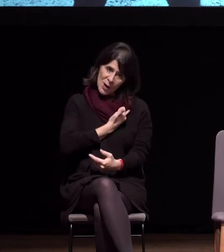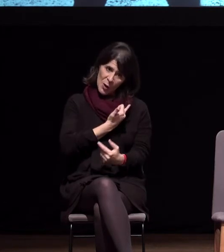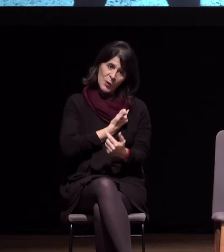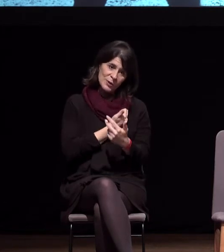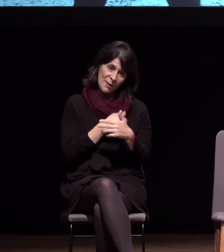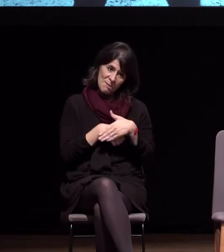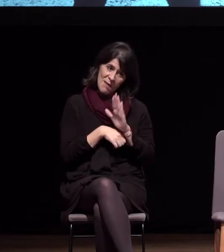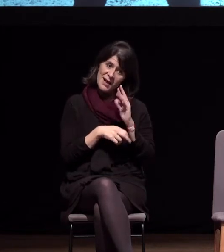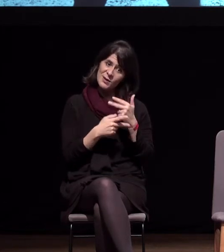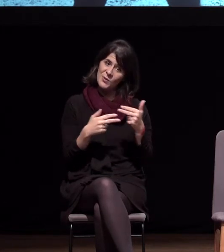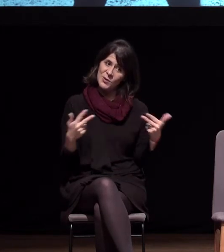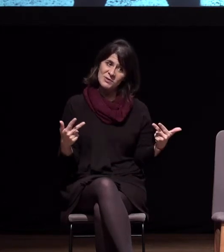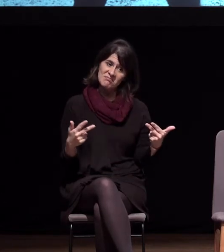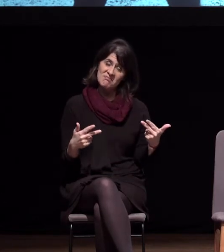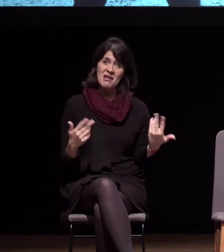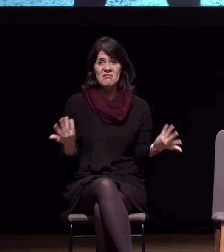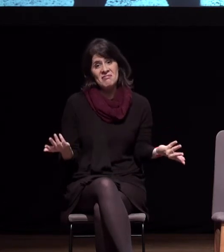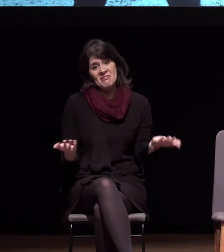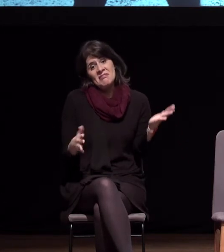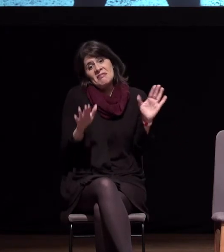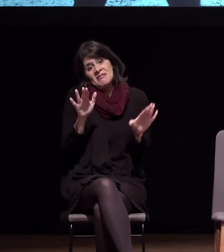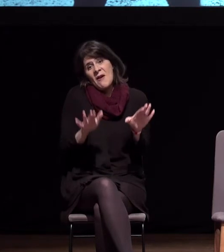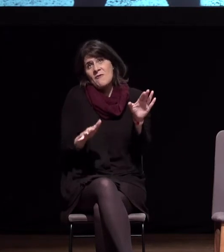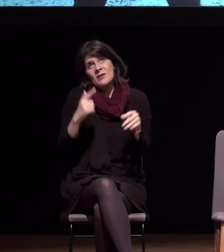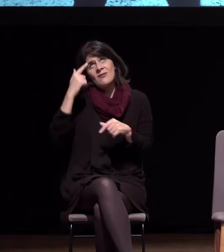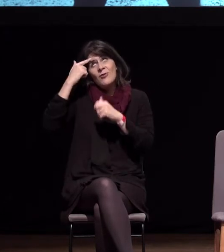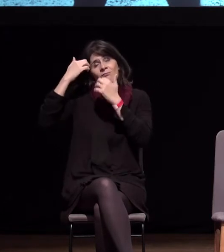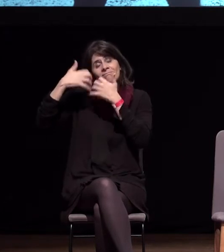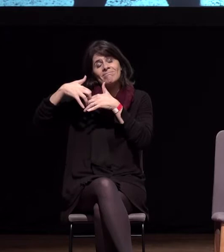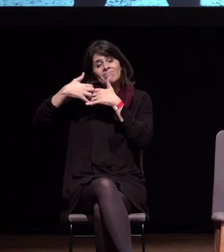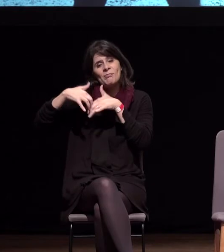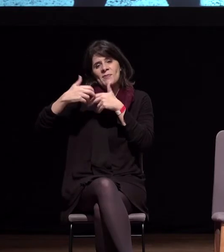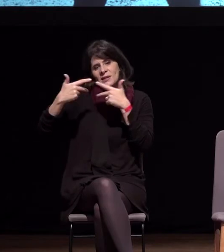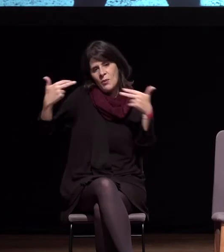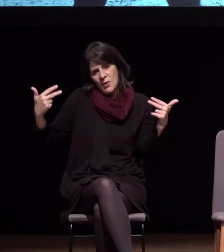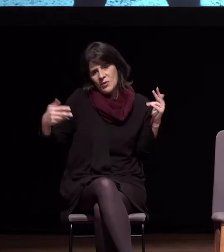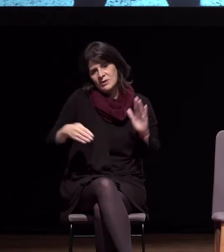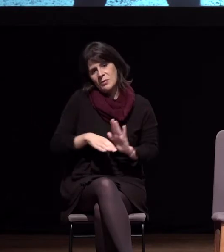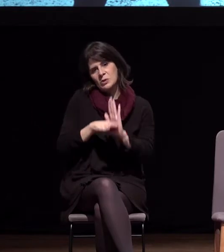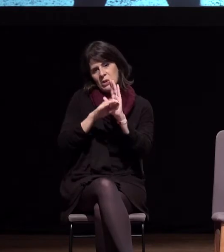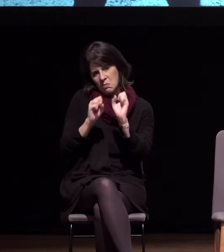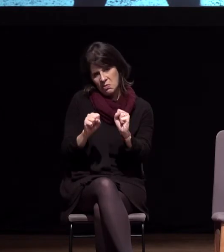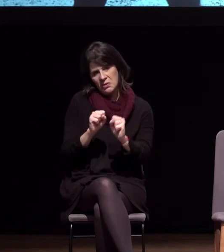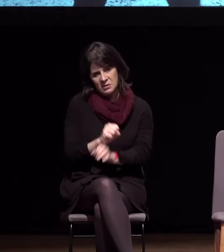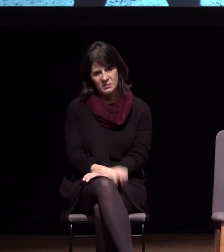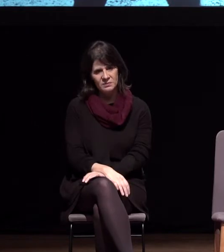quem sabe, né? Eu penso em alguma coisa assim para colaborar.